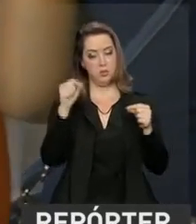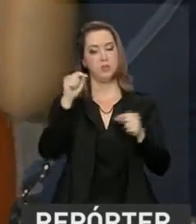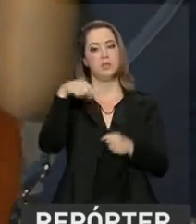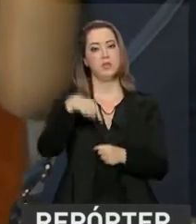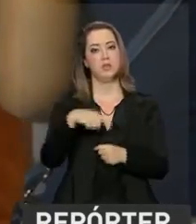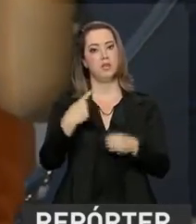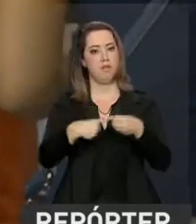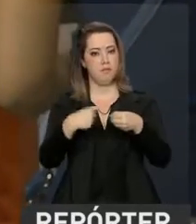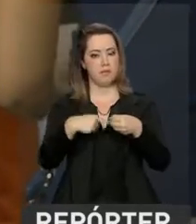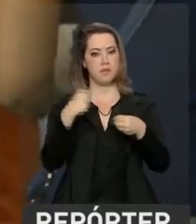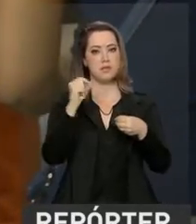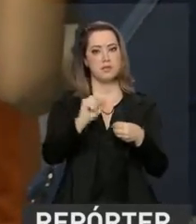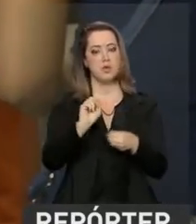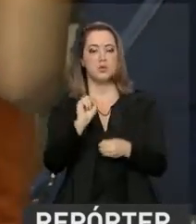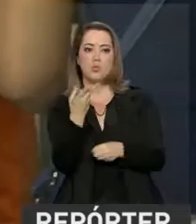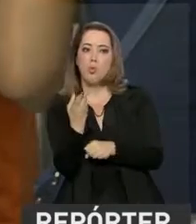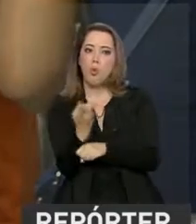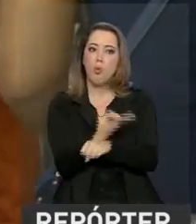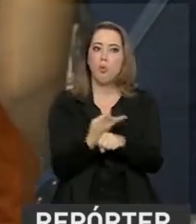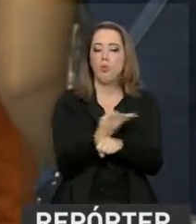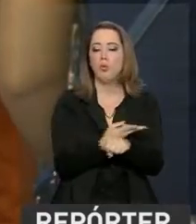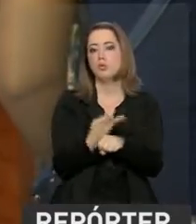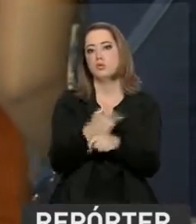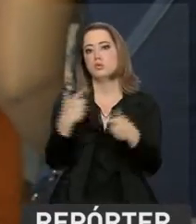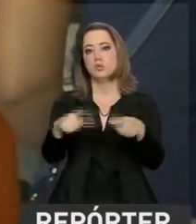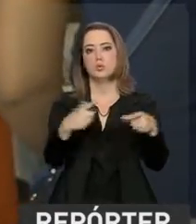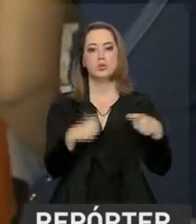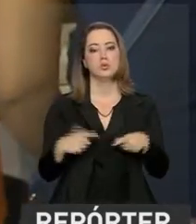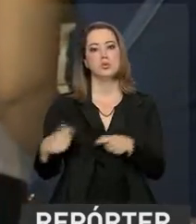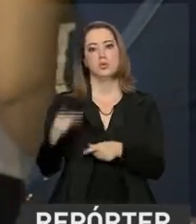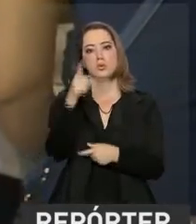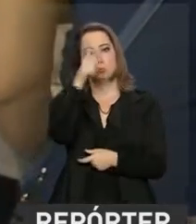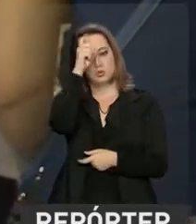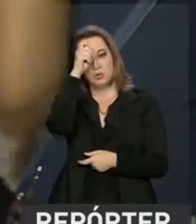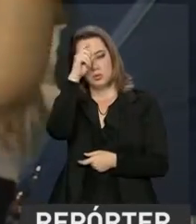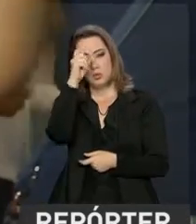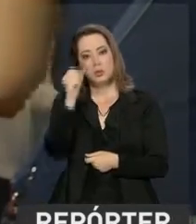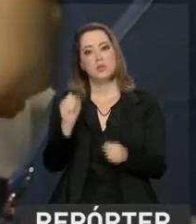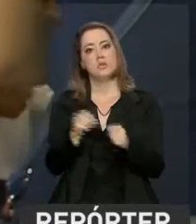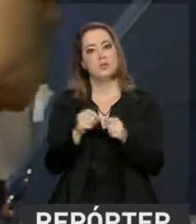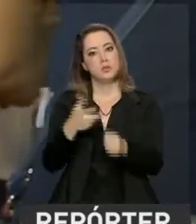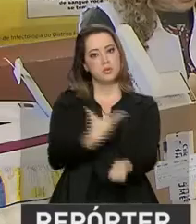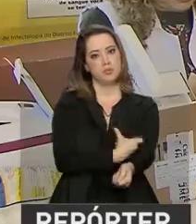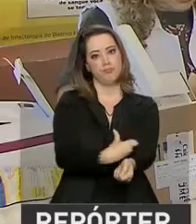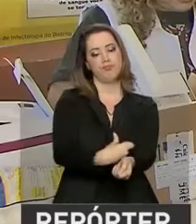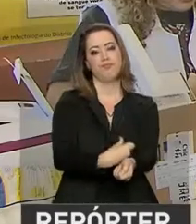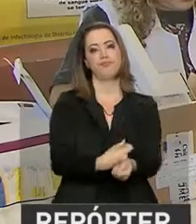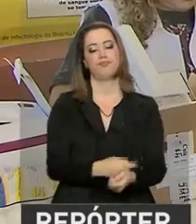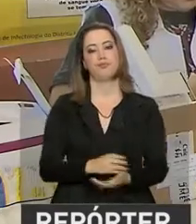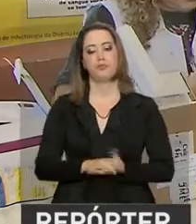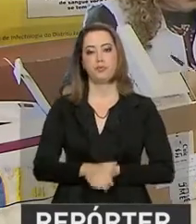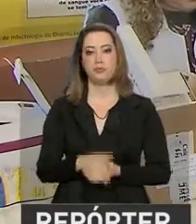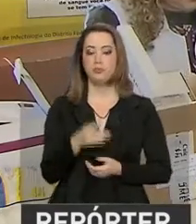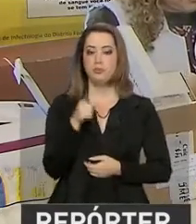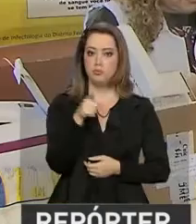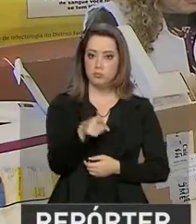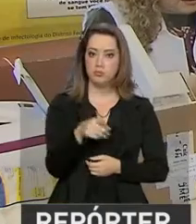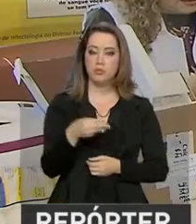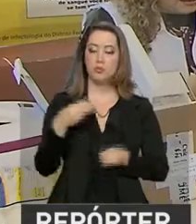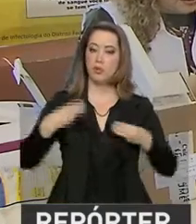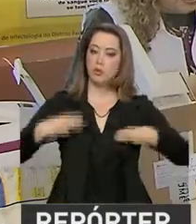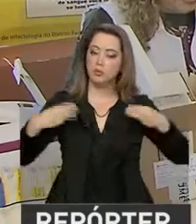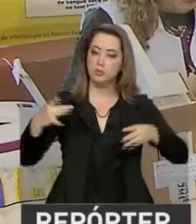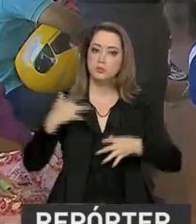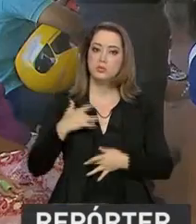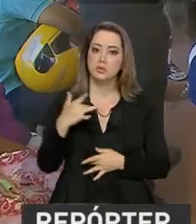você procurar um atendimento, né, procurar seu médico para pedir o teste de hepatite B e C. O Ministério da Saúde lançou